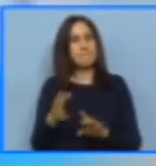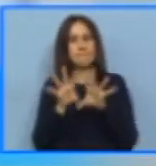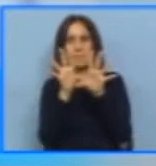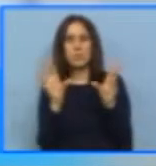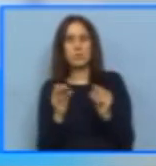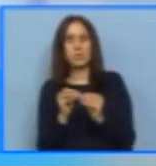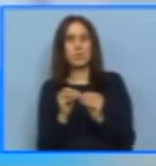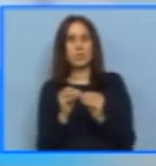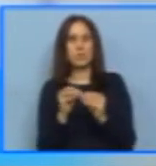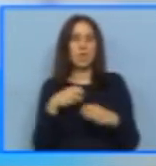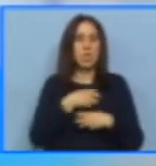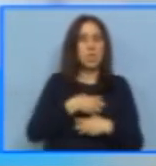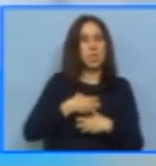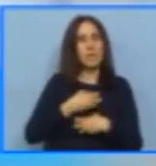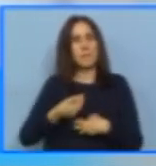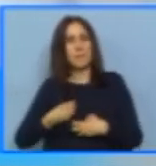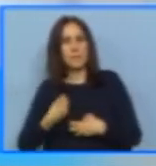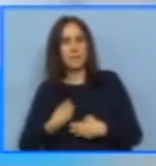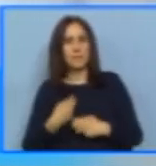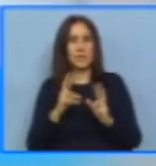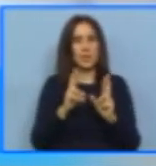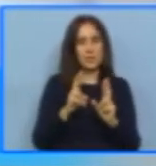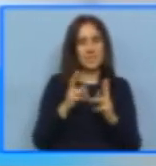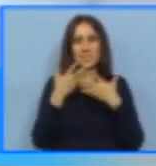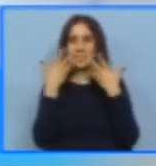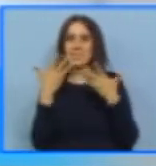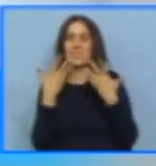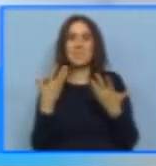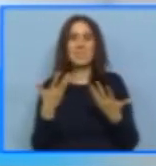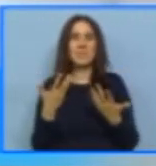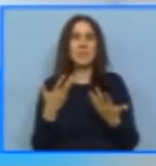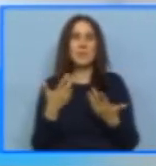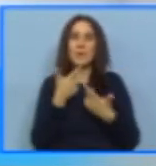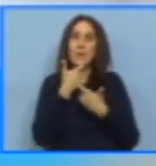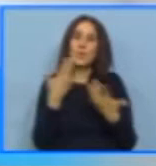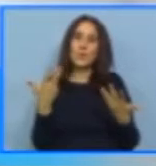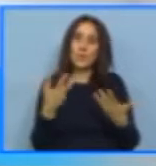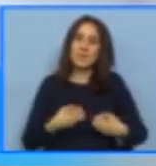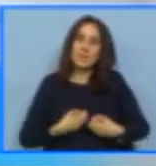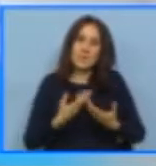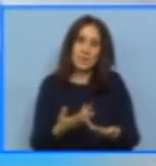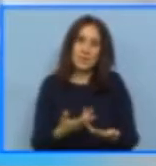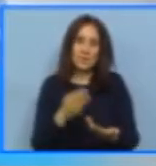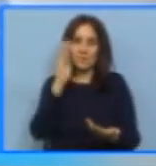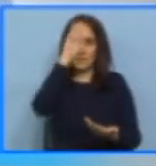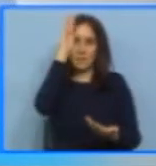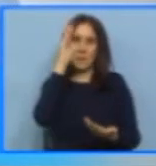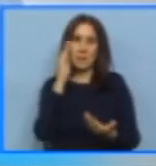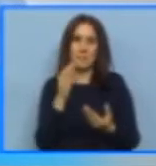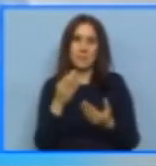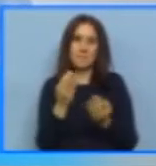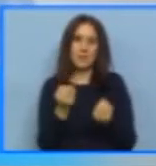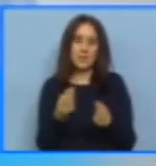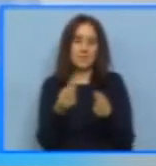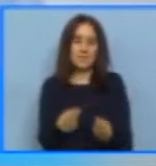de angústias, preocupações, esperanças e alegrias, isso tudo é trazido pelo Papa aos pés de Nossa Senhora.